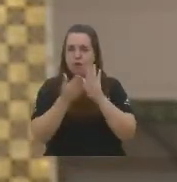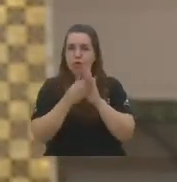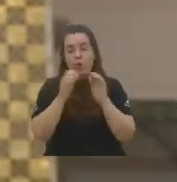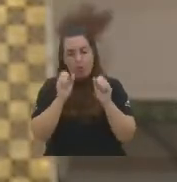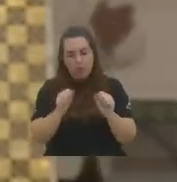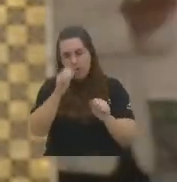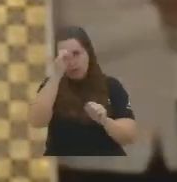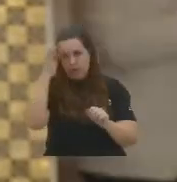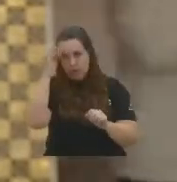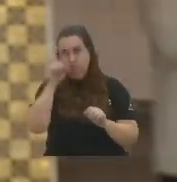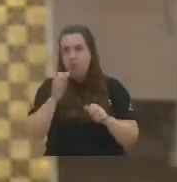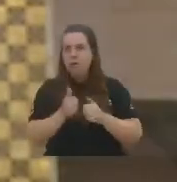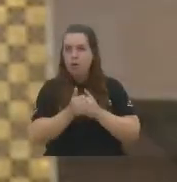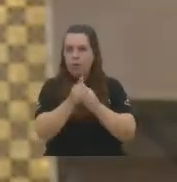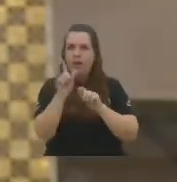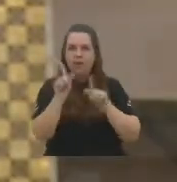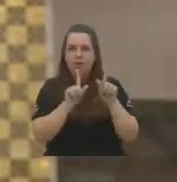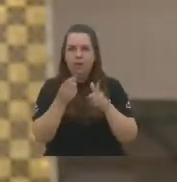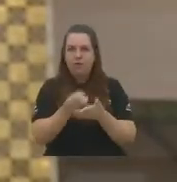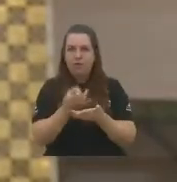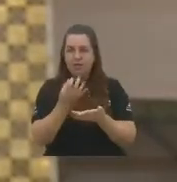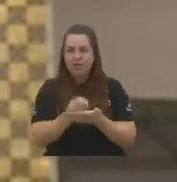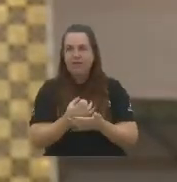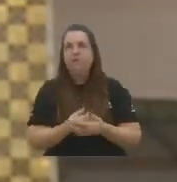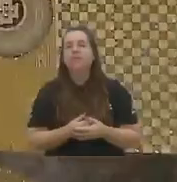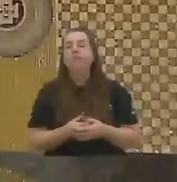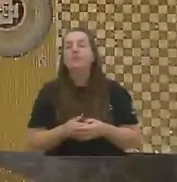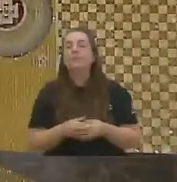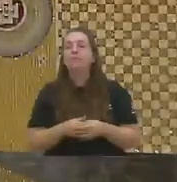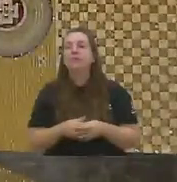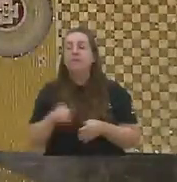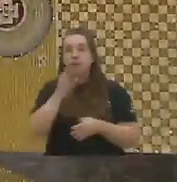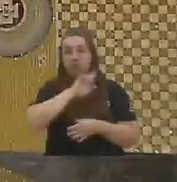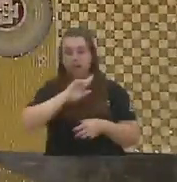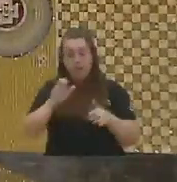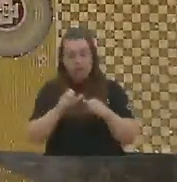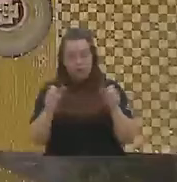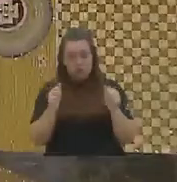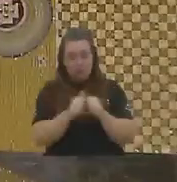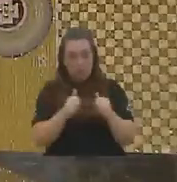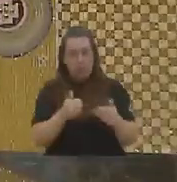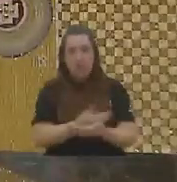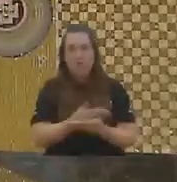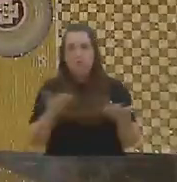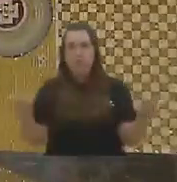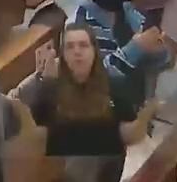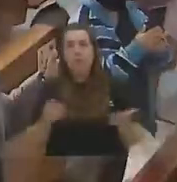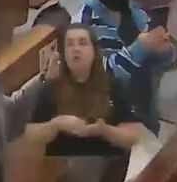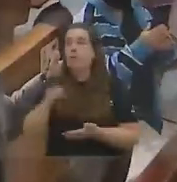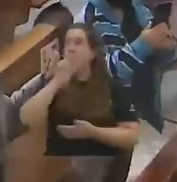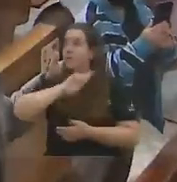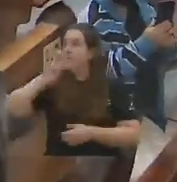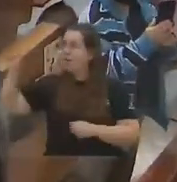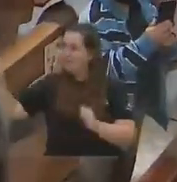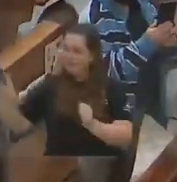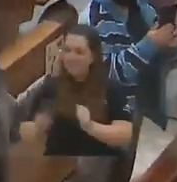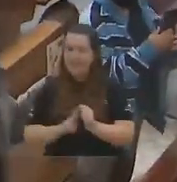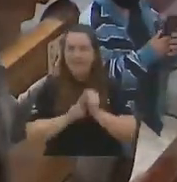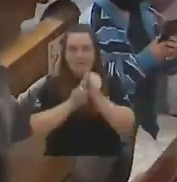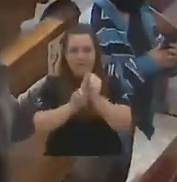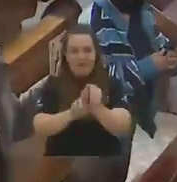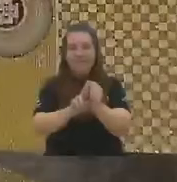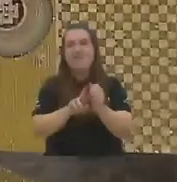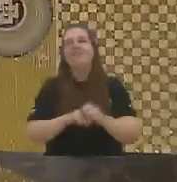pode acompanhar pela TV Evangelizar. O Senhor esteja convosco. Ele está